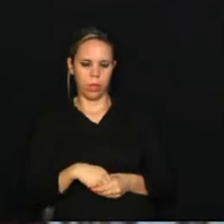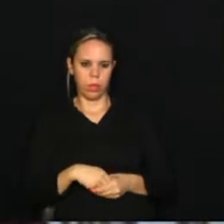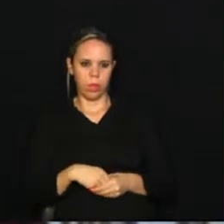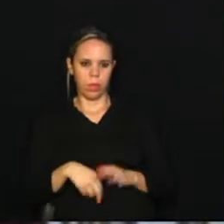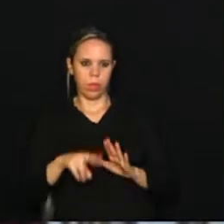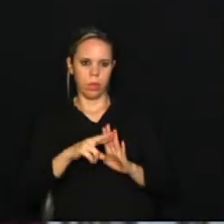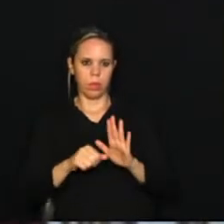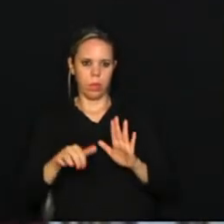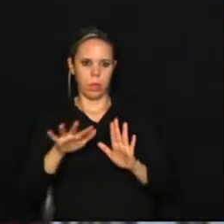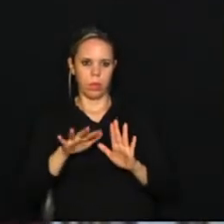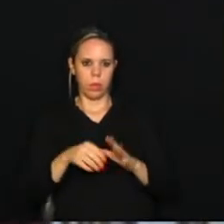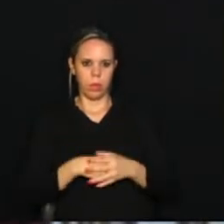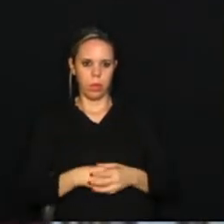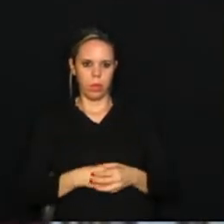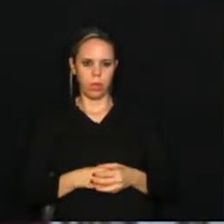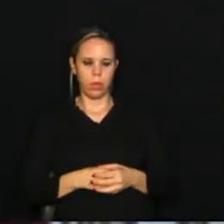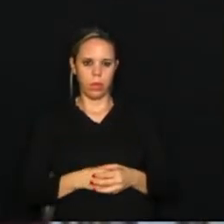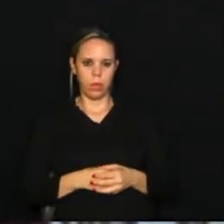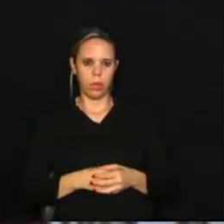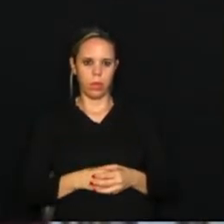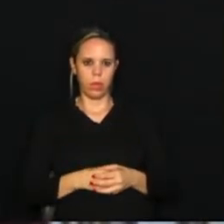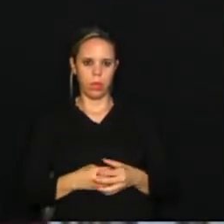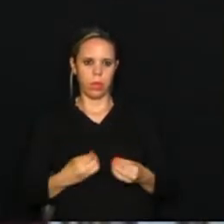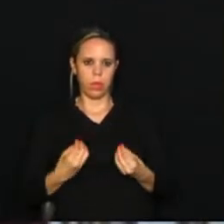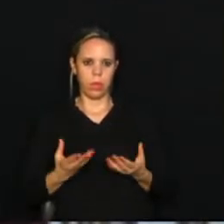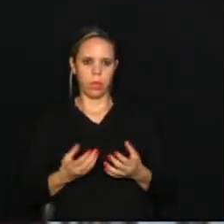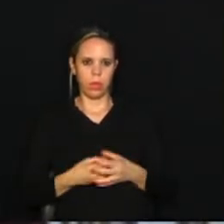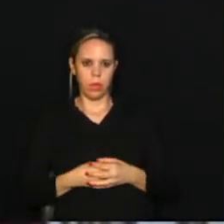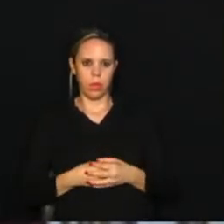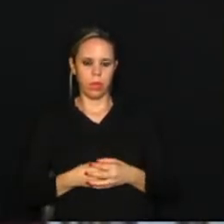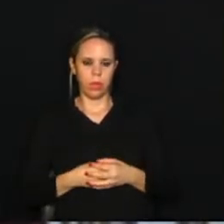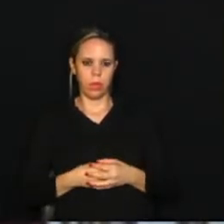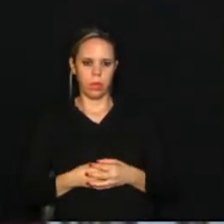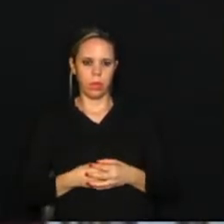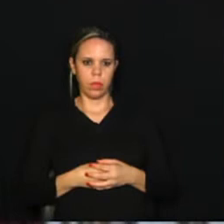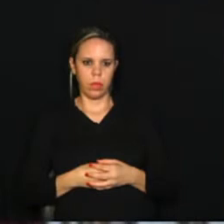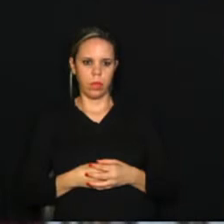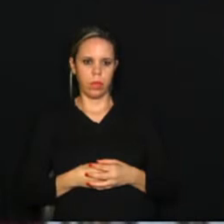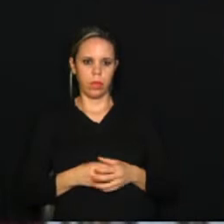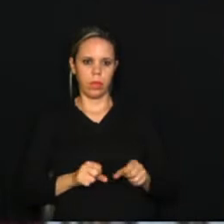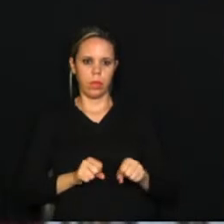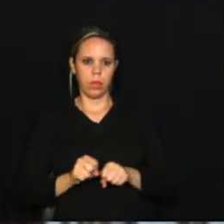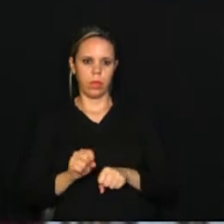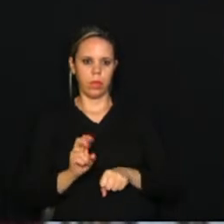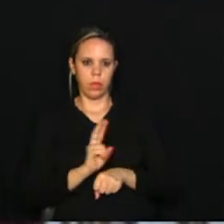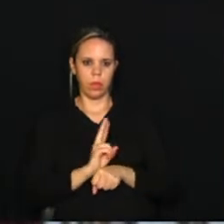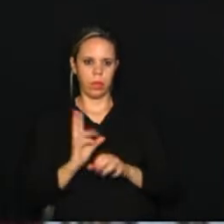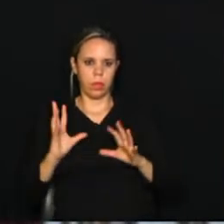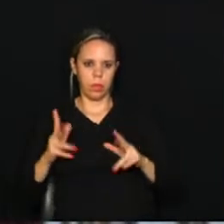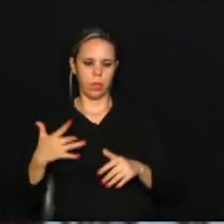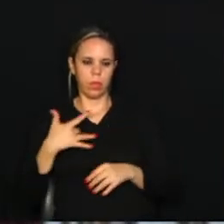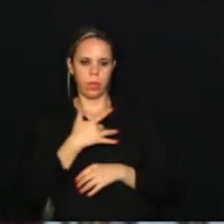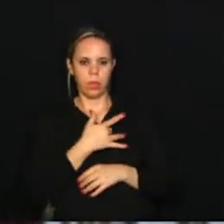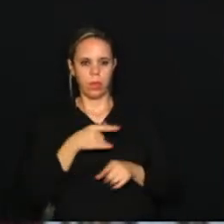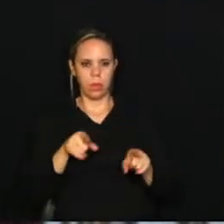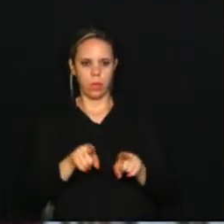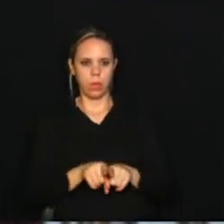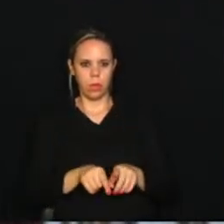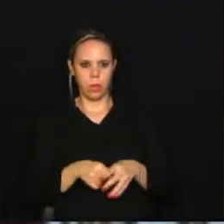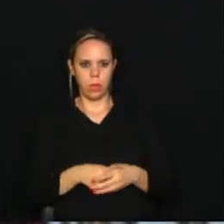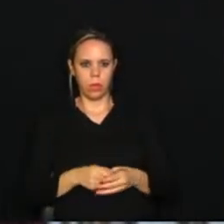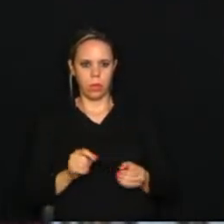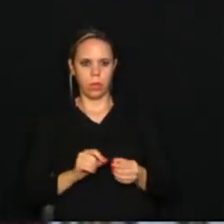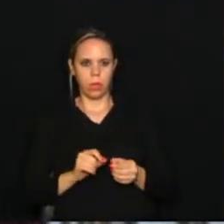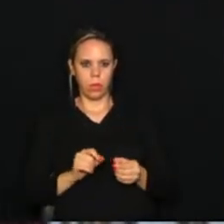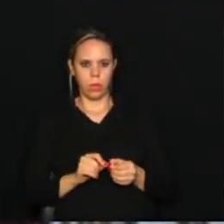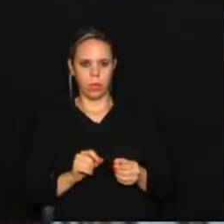critérios gerais. Foi dada formação, a vigilância sanitária também